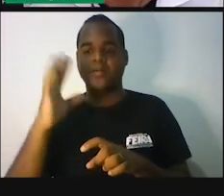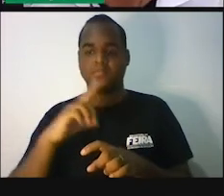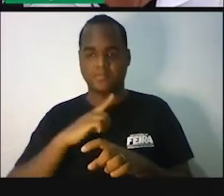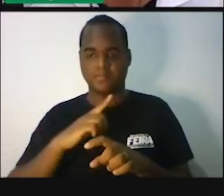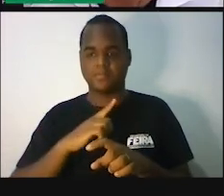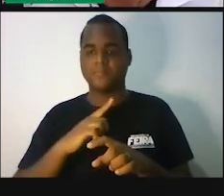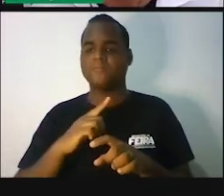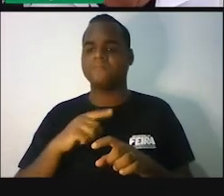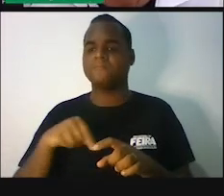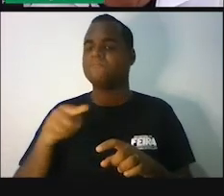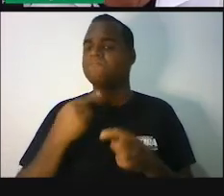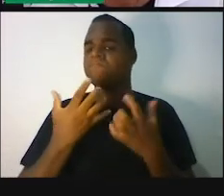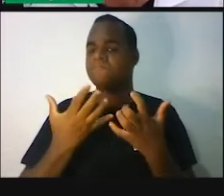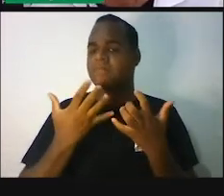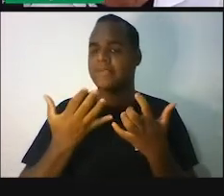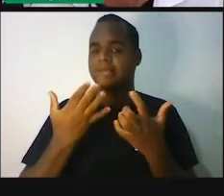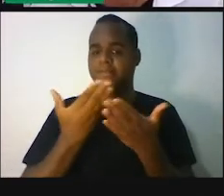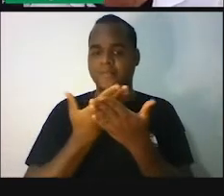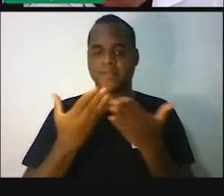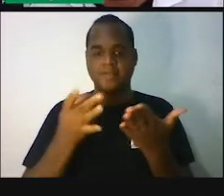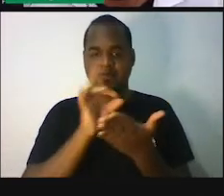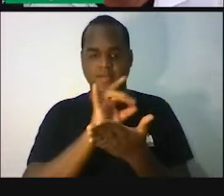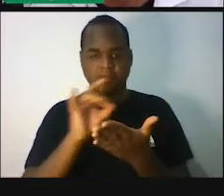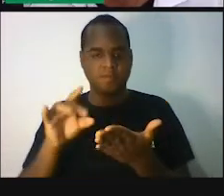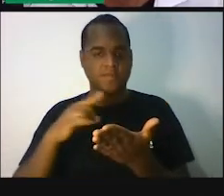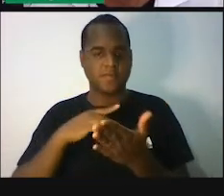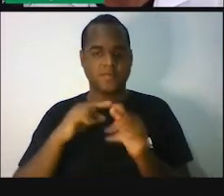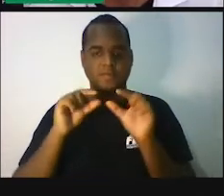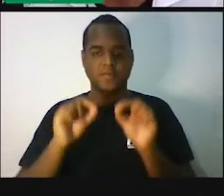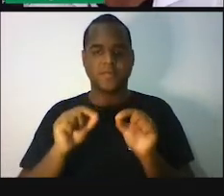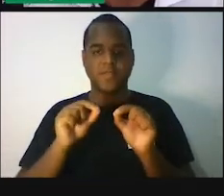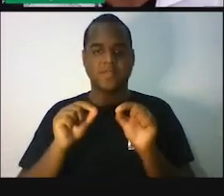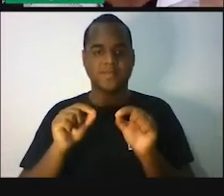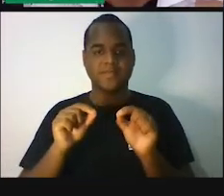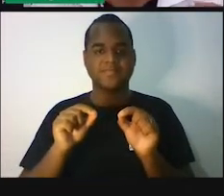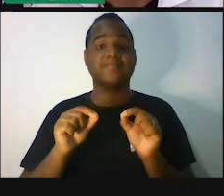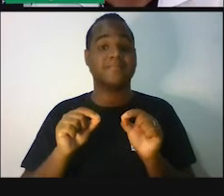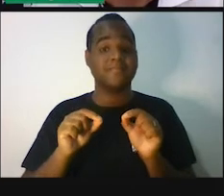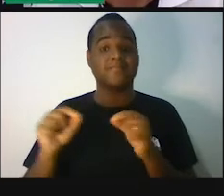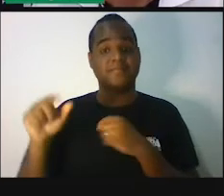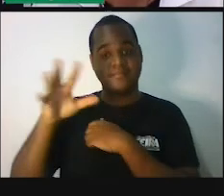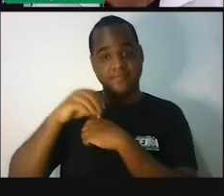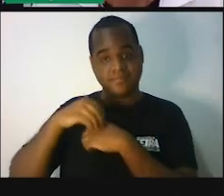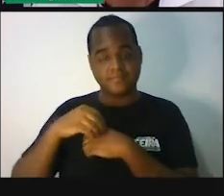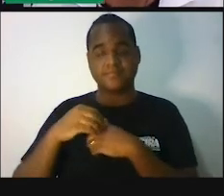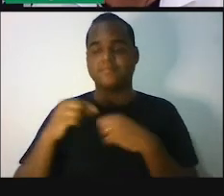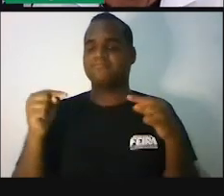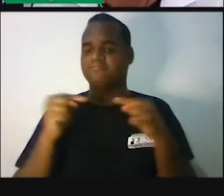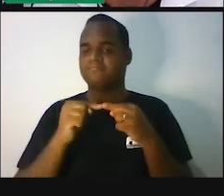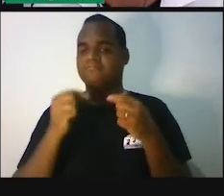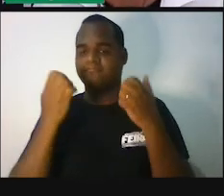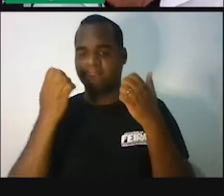quis aqui para você, nesse momento, apenas pegar uma situação